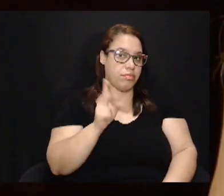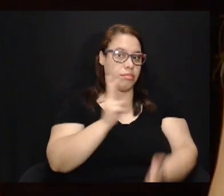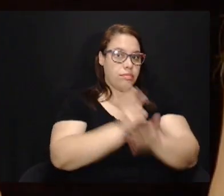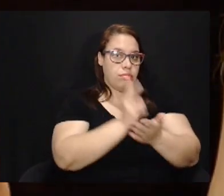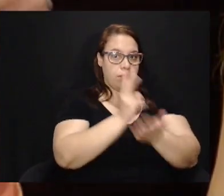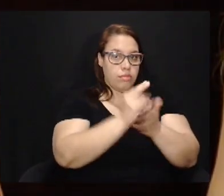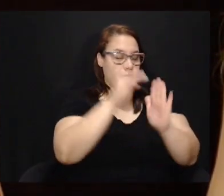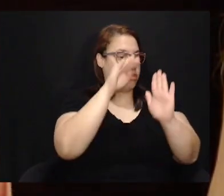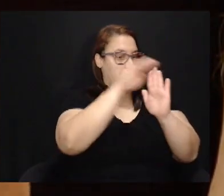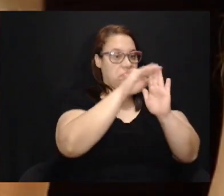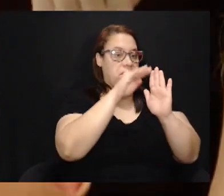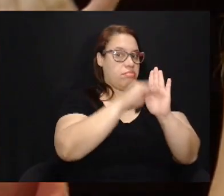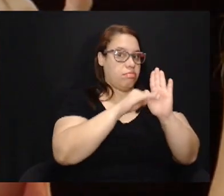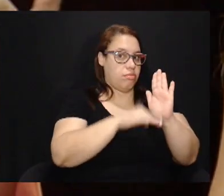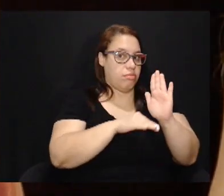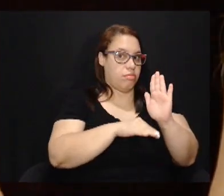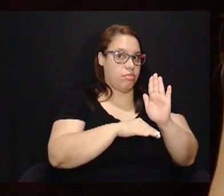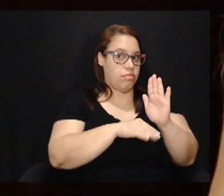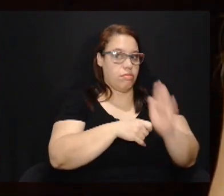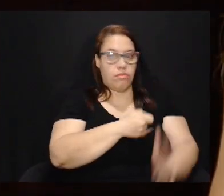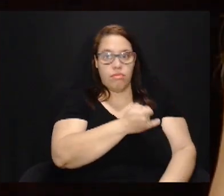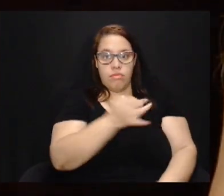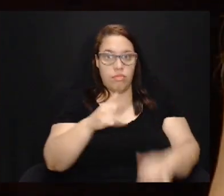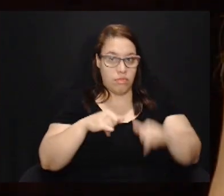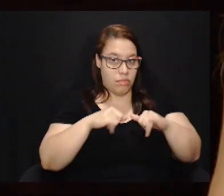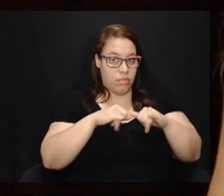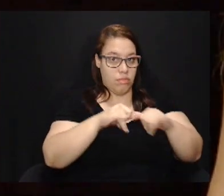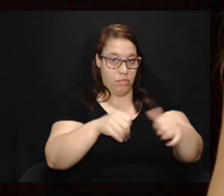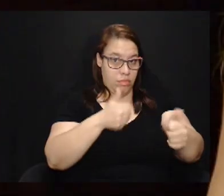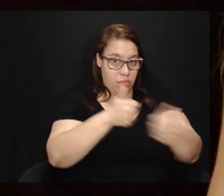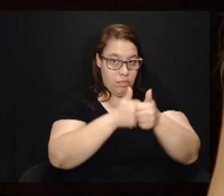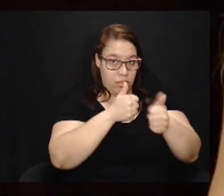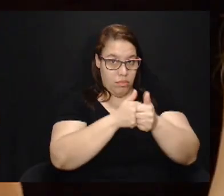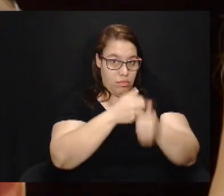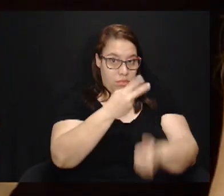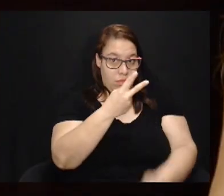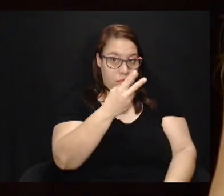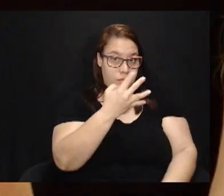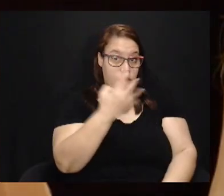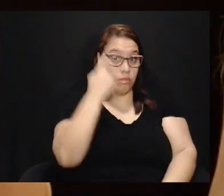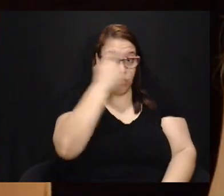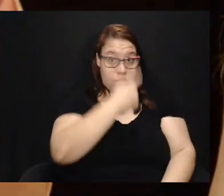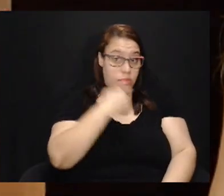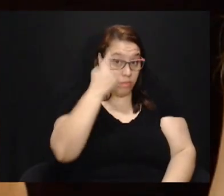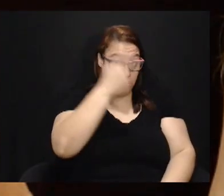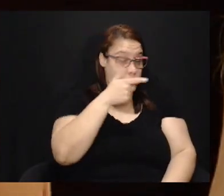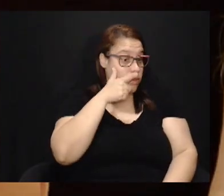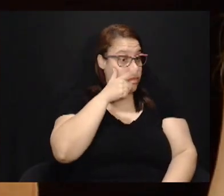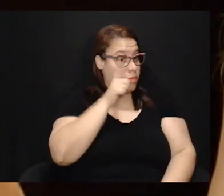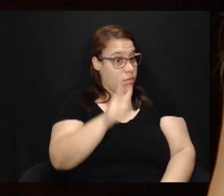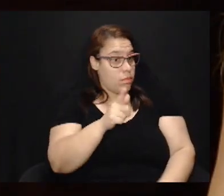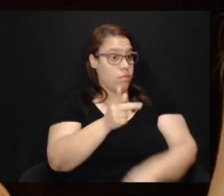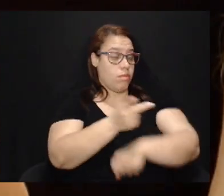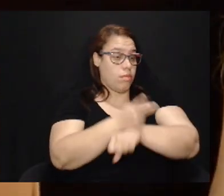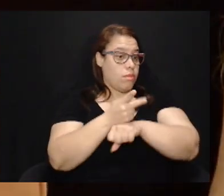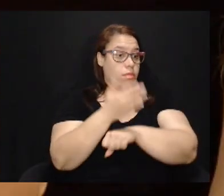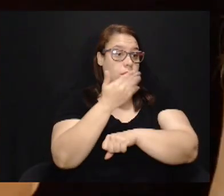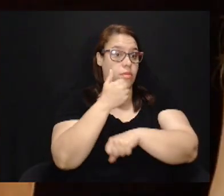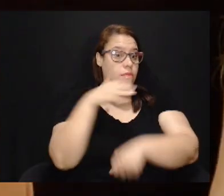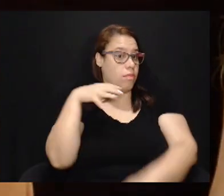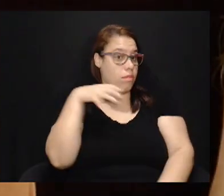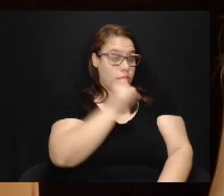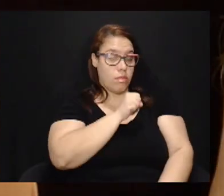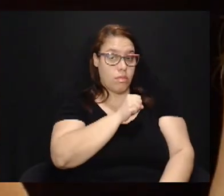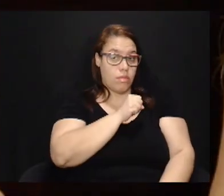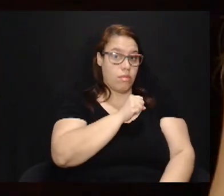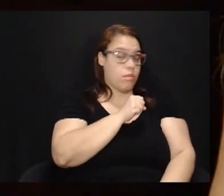em quantos mercados tem perto da nossa casa, às vezes 24 horas que você consegue buscar um alimento rápido, ultraprocessado, que